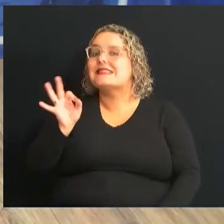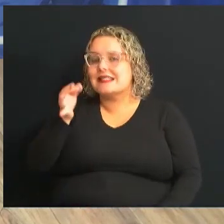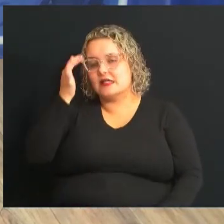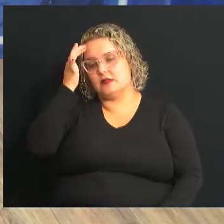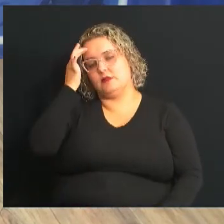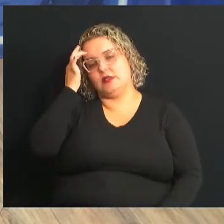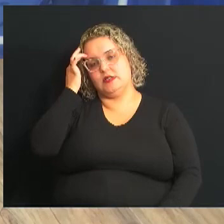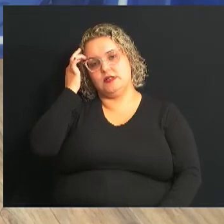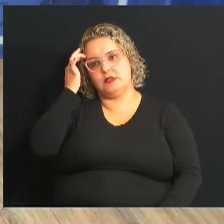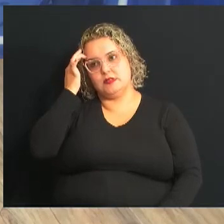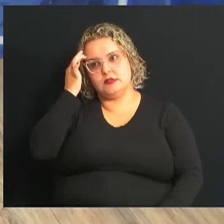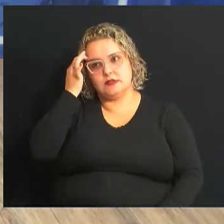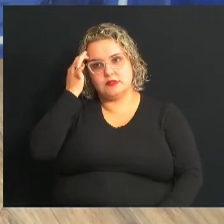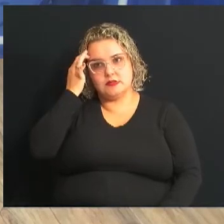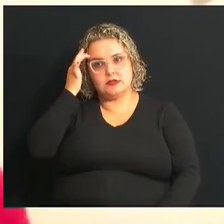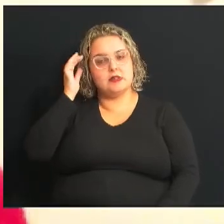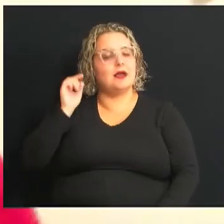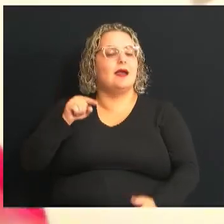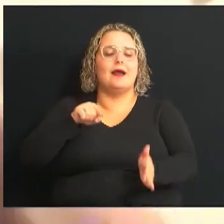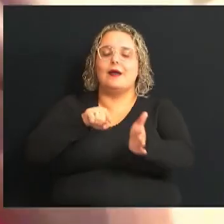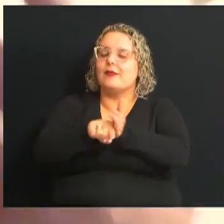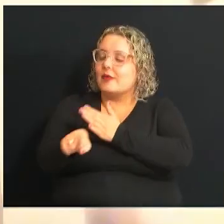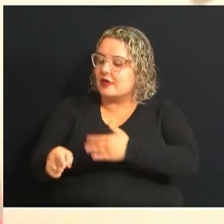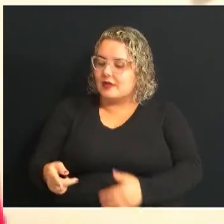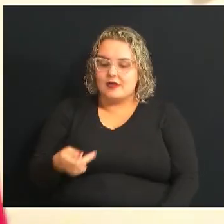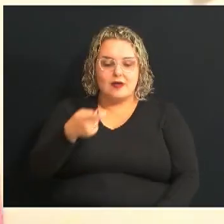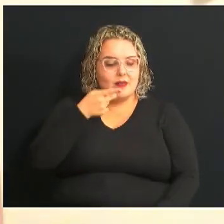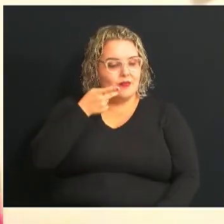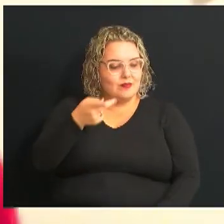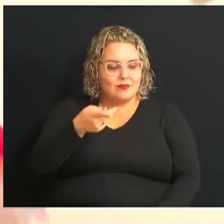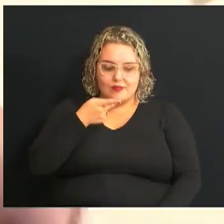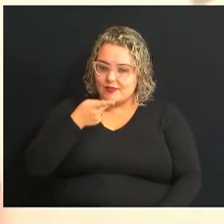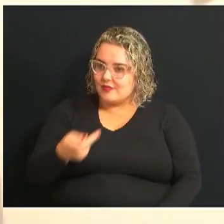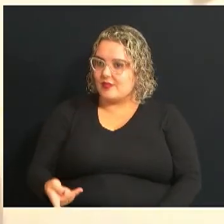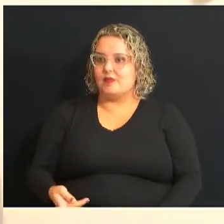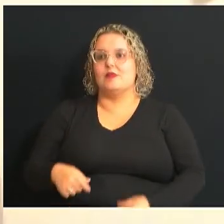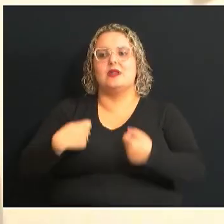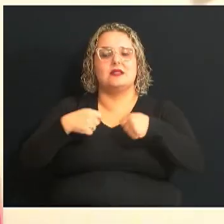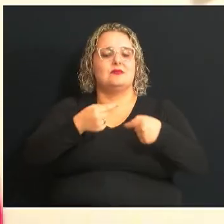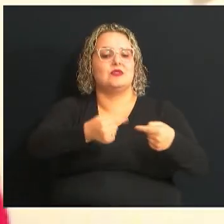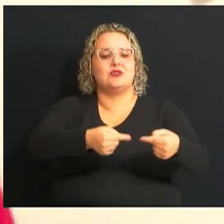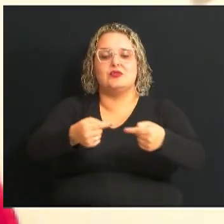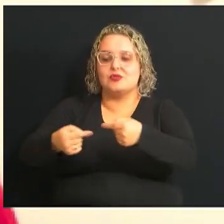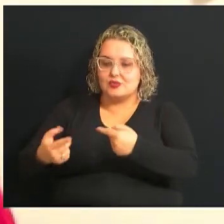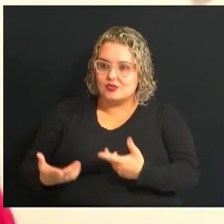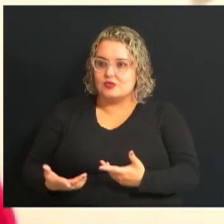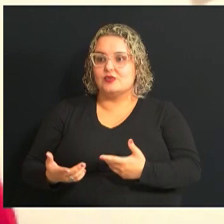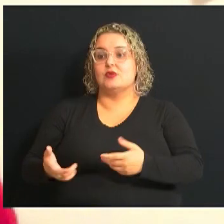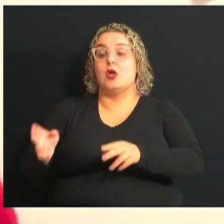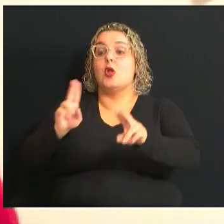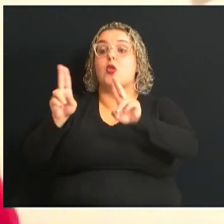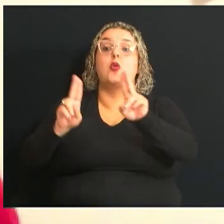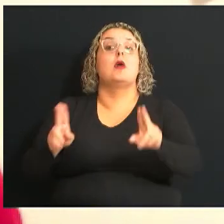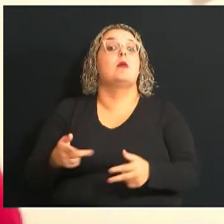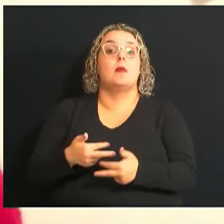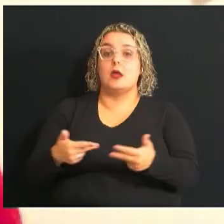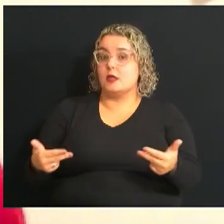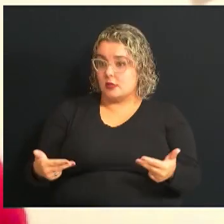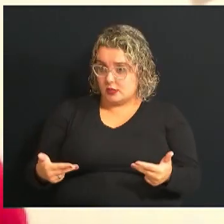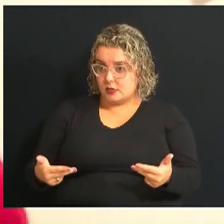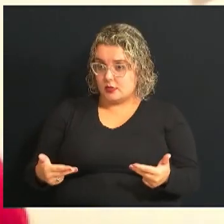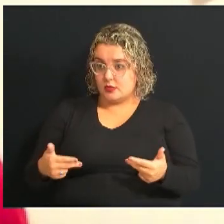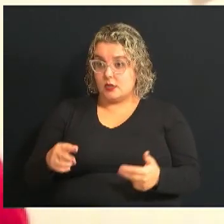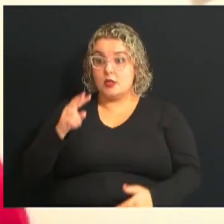Exatamente. Nossa, essa é uma questão que a gente tem que falar muito, a gente tem que debater, a gente tem que nomear as coisas, né? E eu